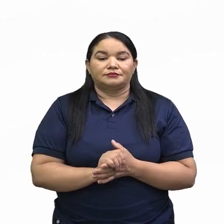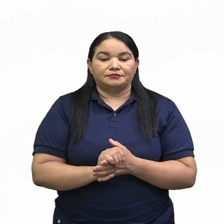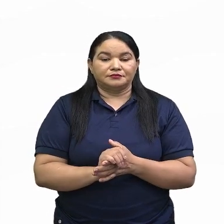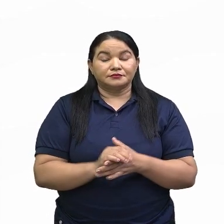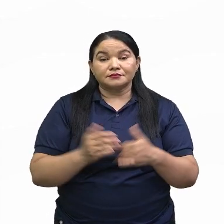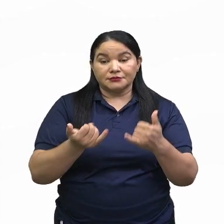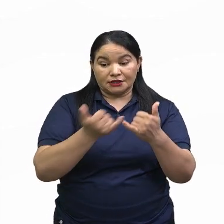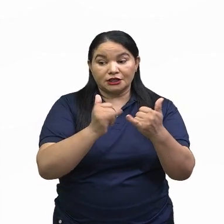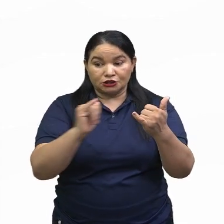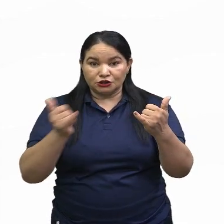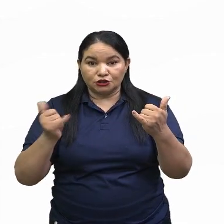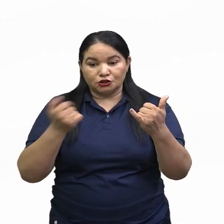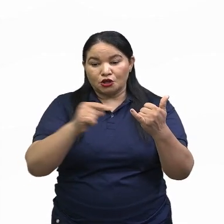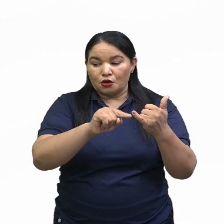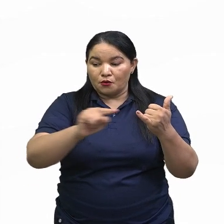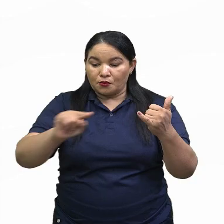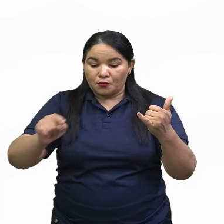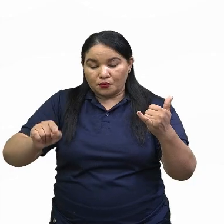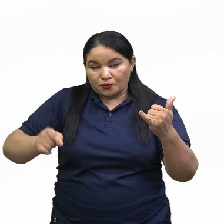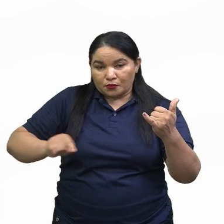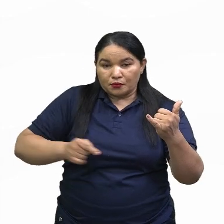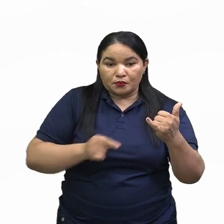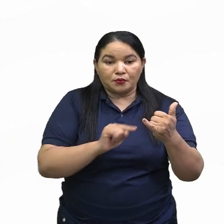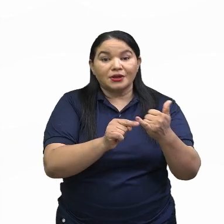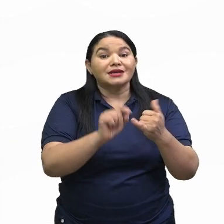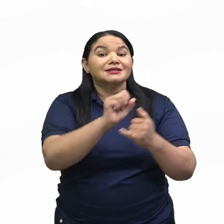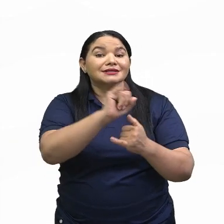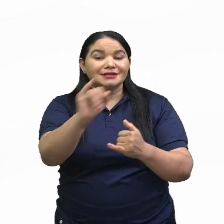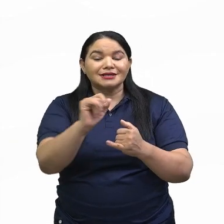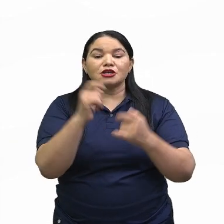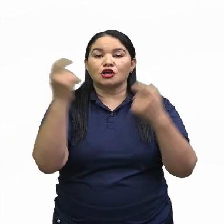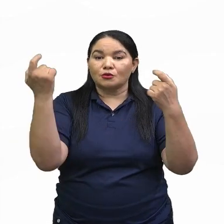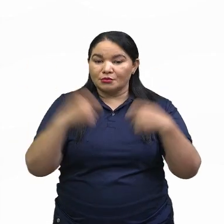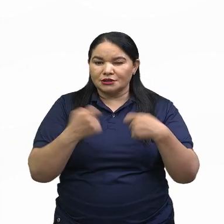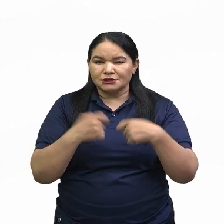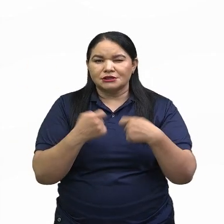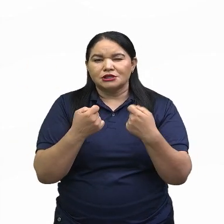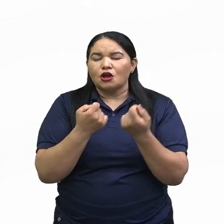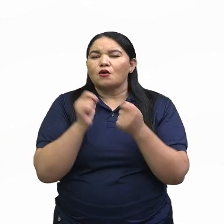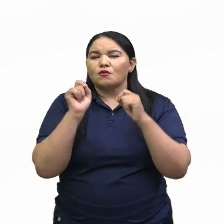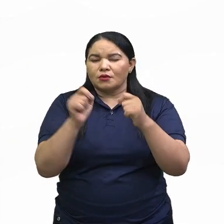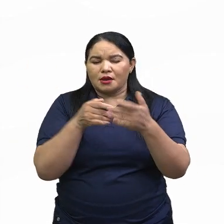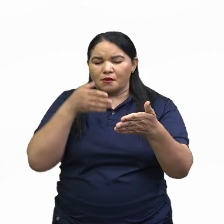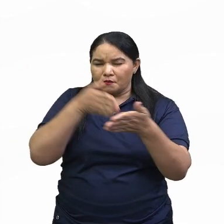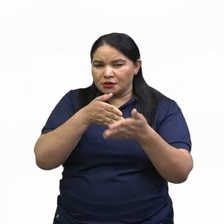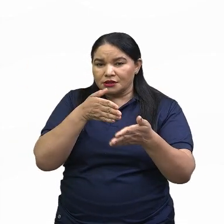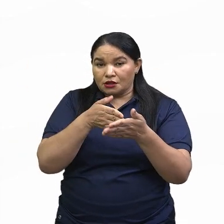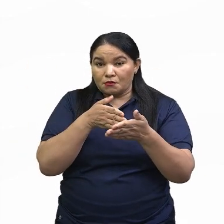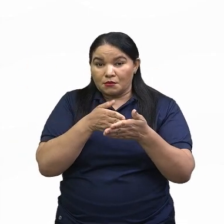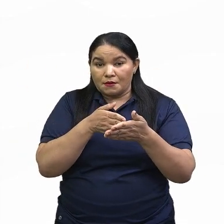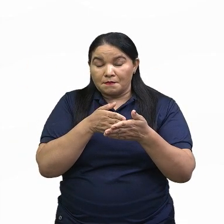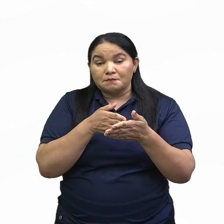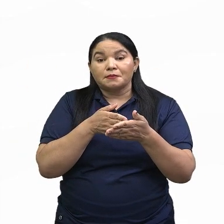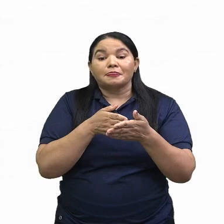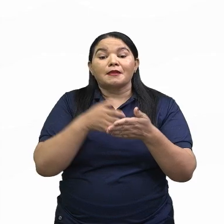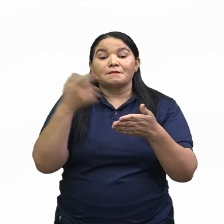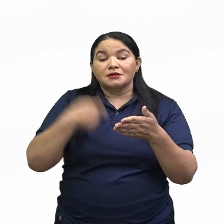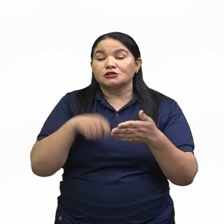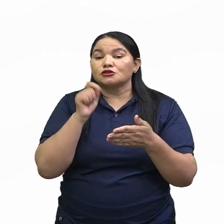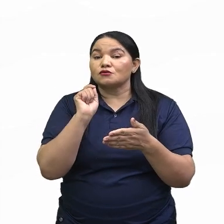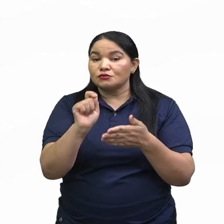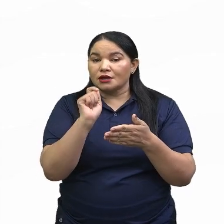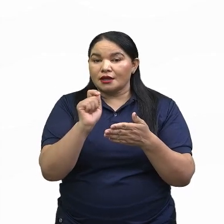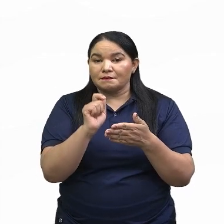elétrico, caso seja necessário interrompê-lo em algum ponto, usam-se